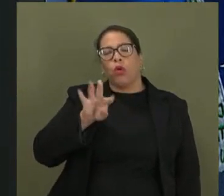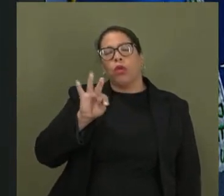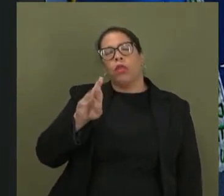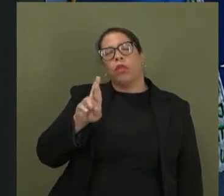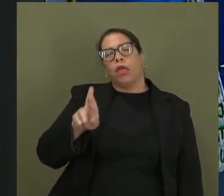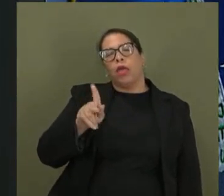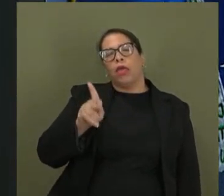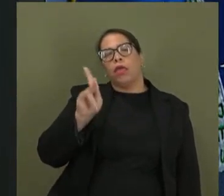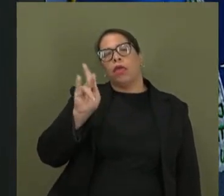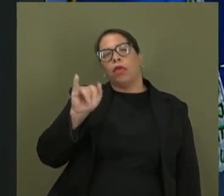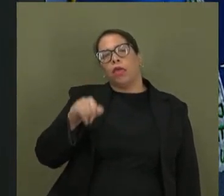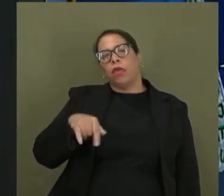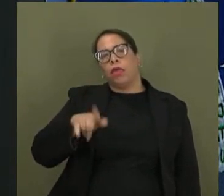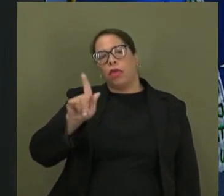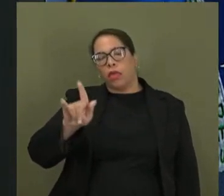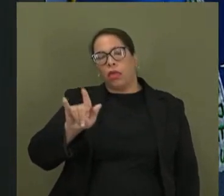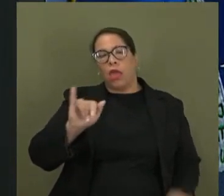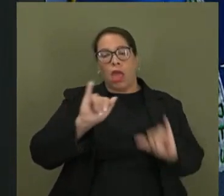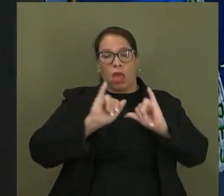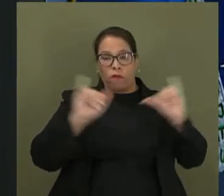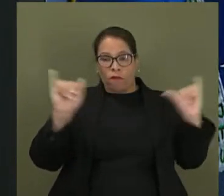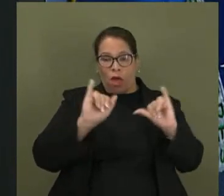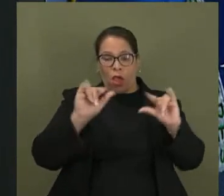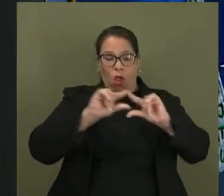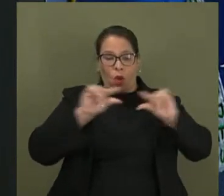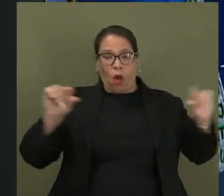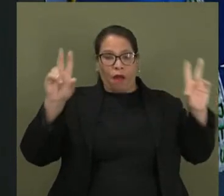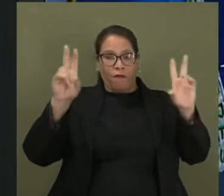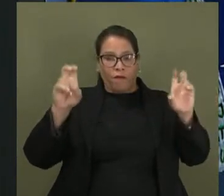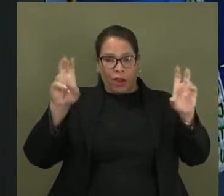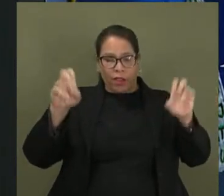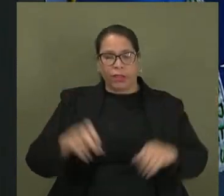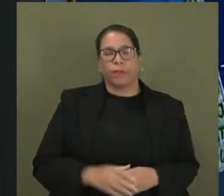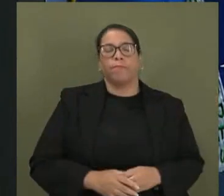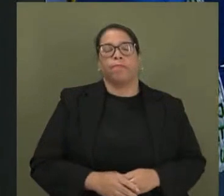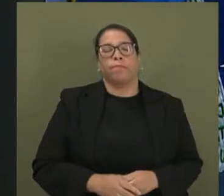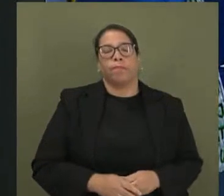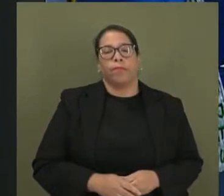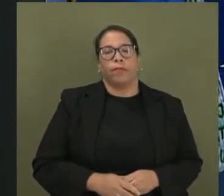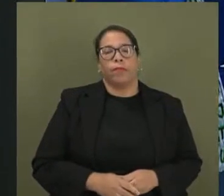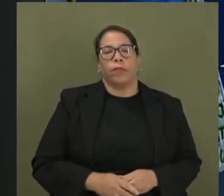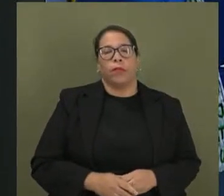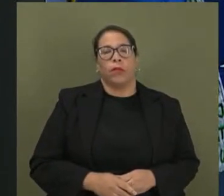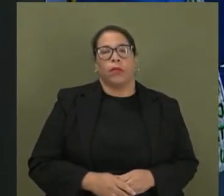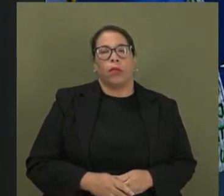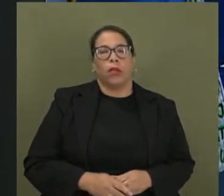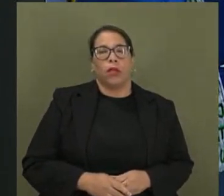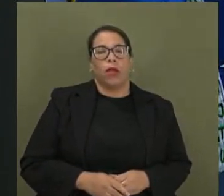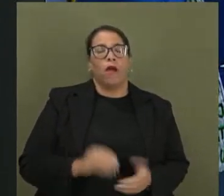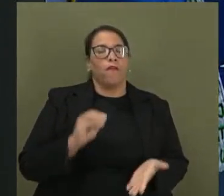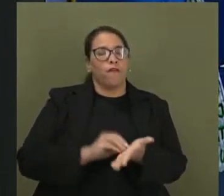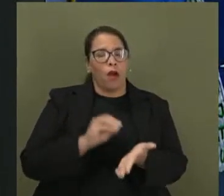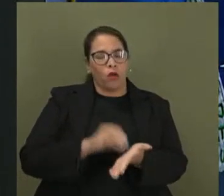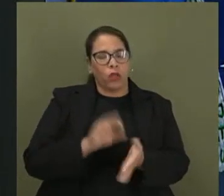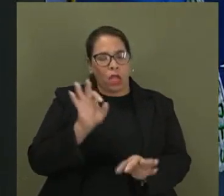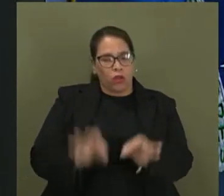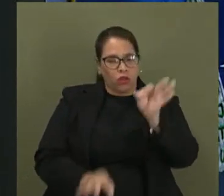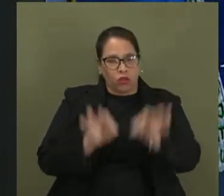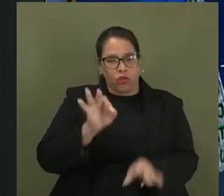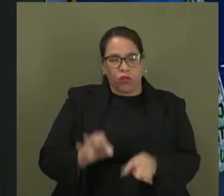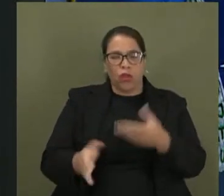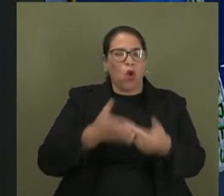King nos deixou esse belo pensamento. Abro aspas. Uma injustiça em qualquer